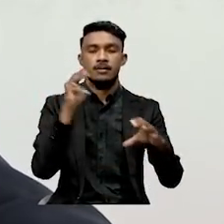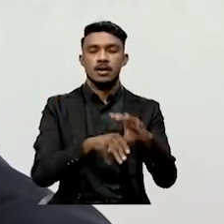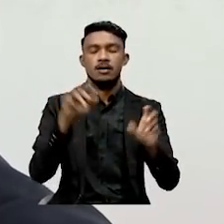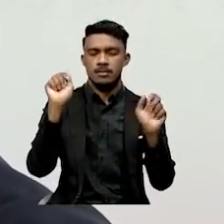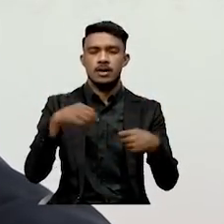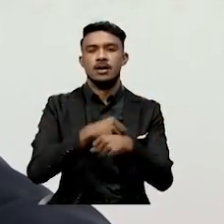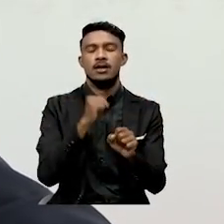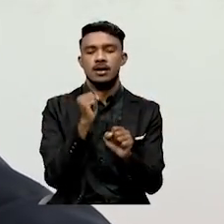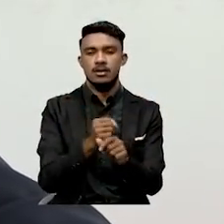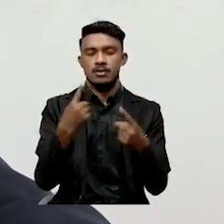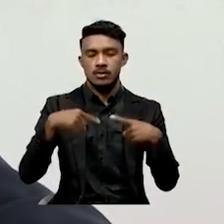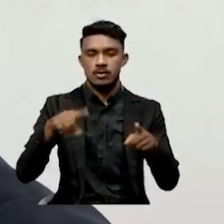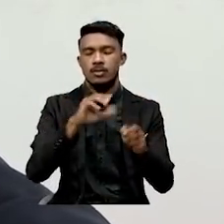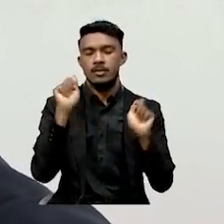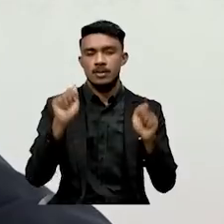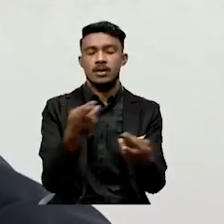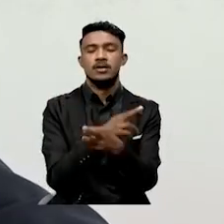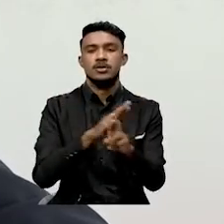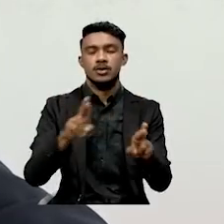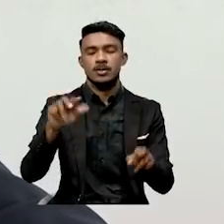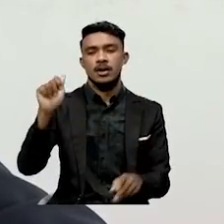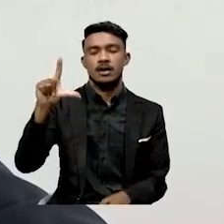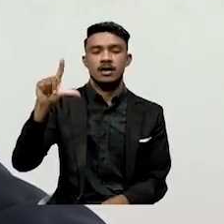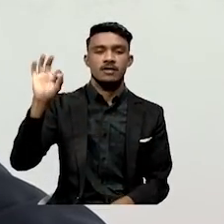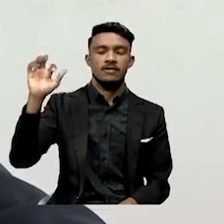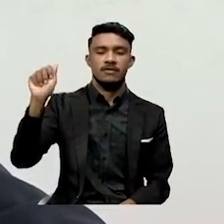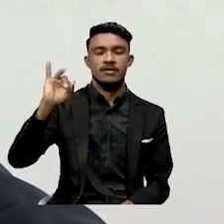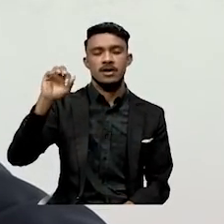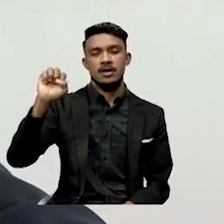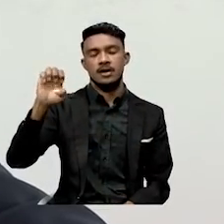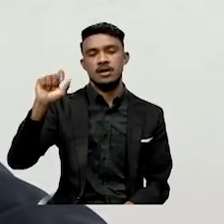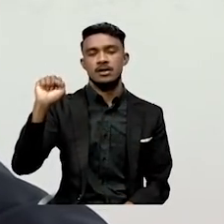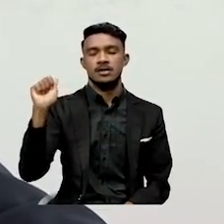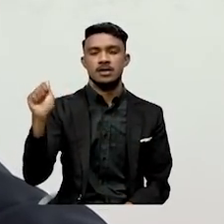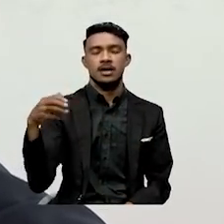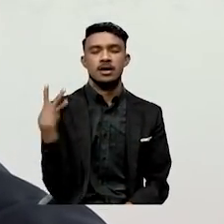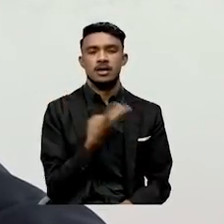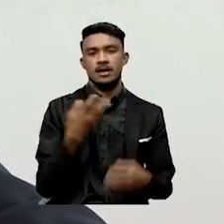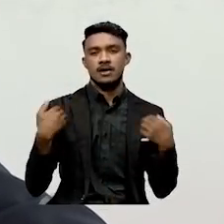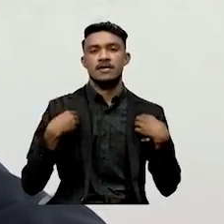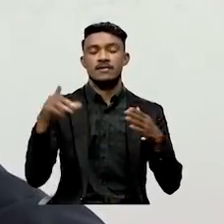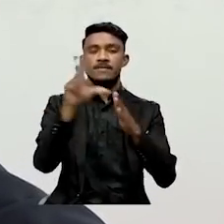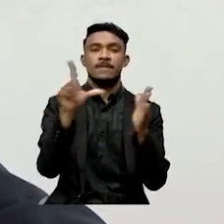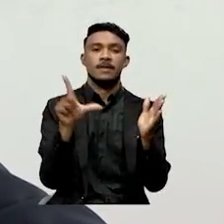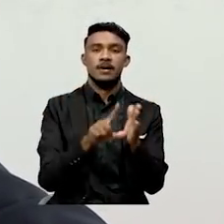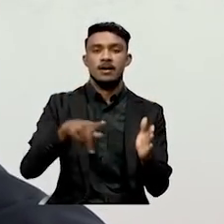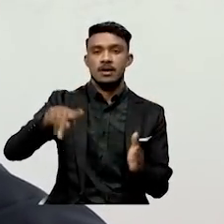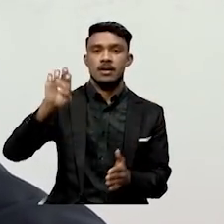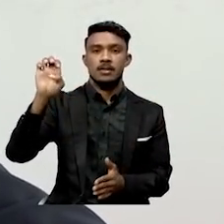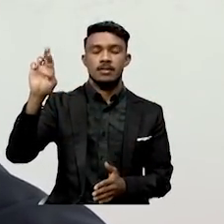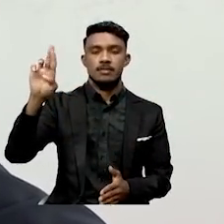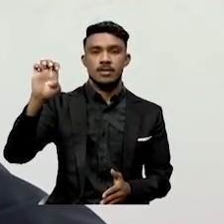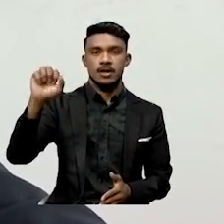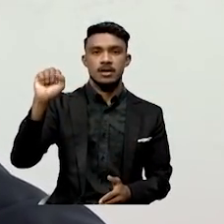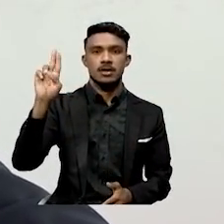bele maitane bele ba comércio bele ba AFS tamba e tem a lei de preços justos. Pesso justinense, ba distribuidor sira